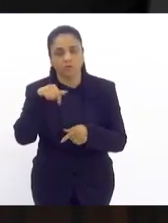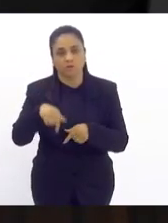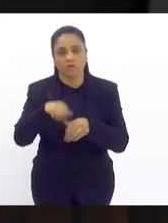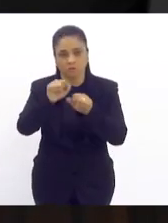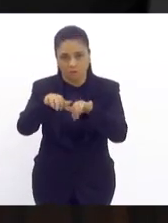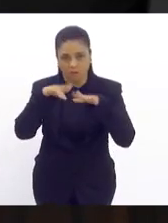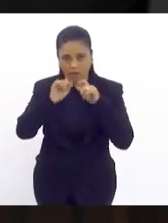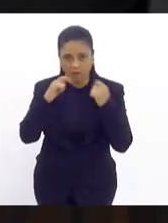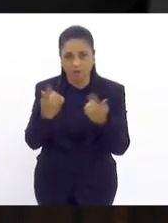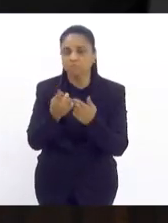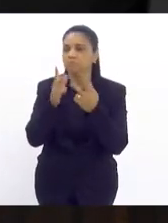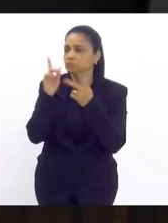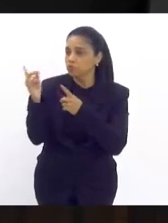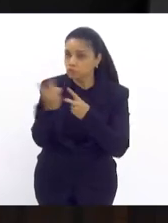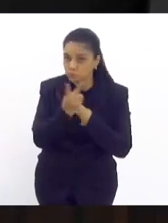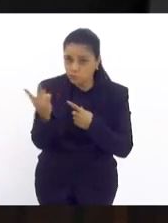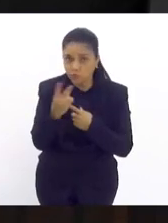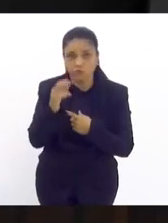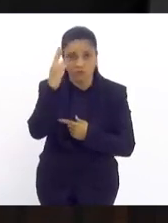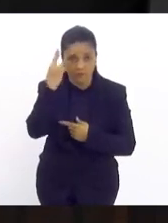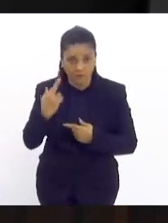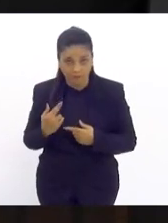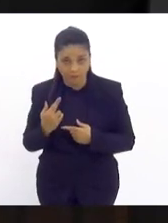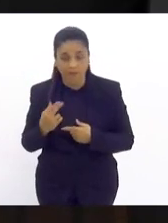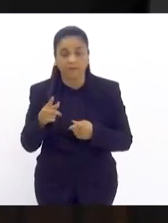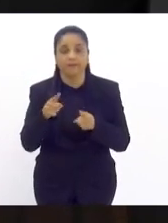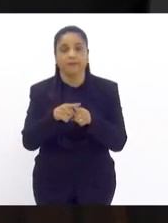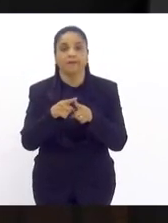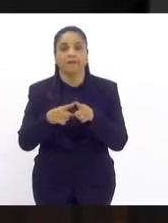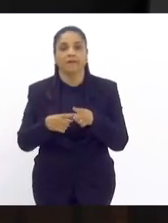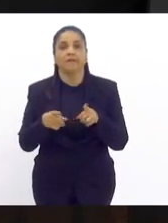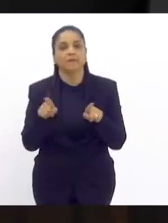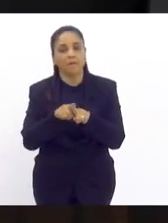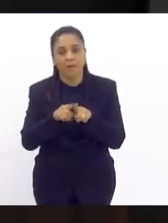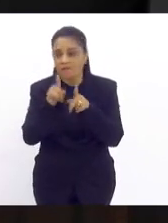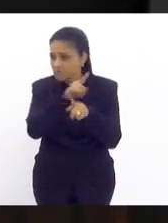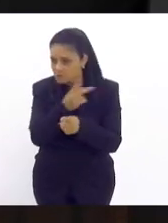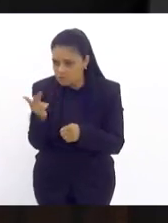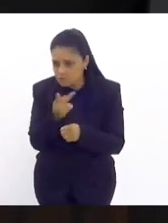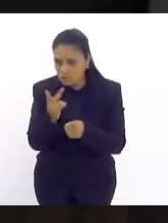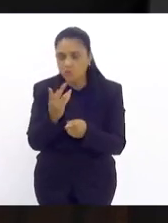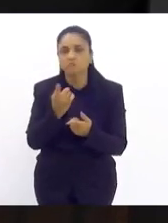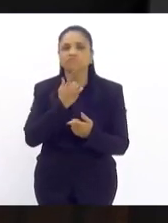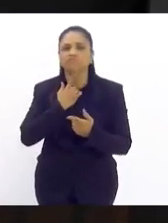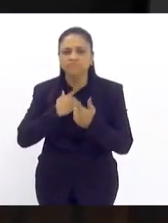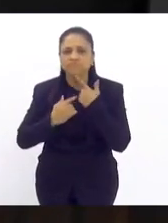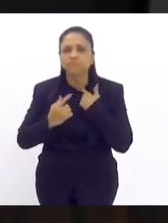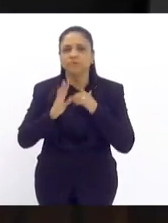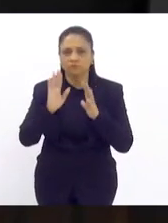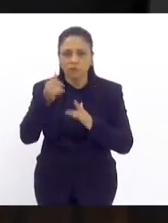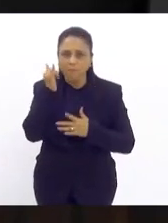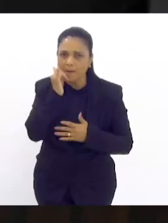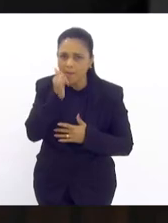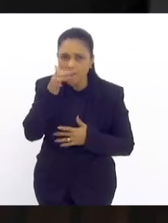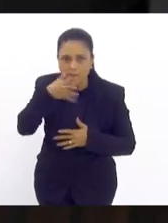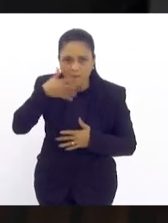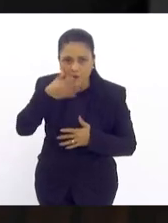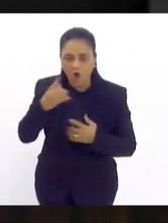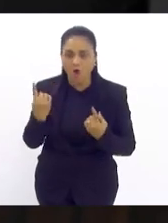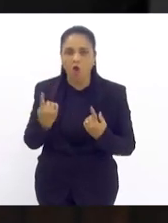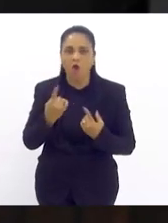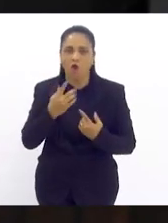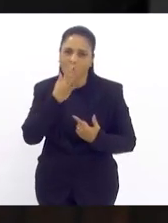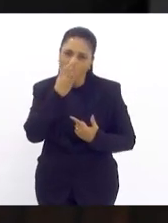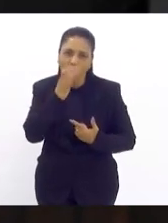Renata estão insatisfeito acha que foram cercados no direito de vossas excelências acho que foram ofendidos